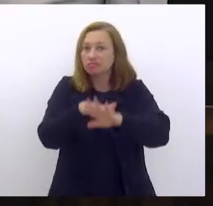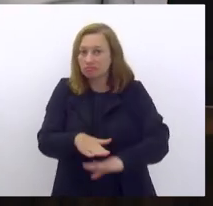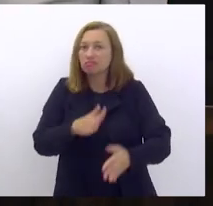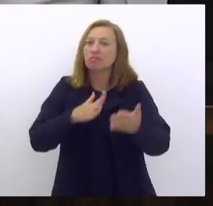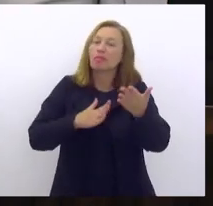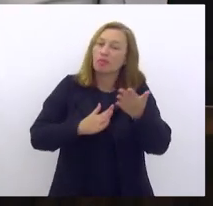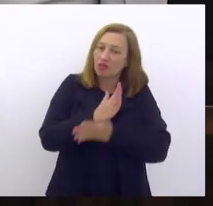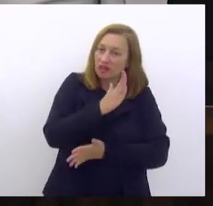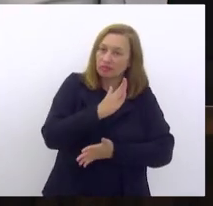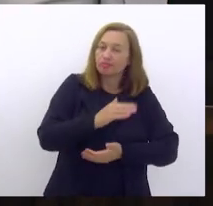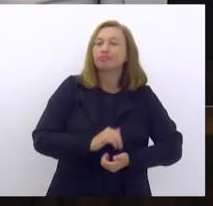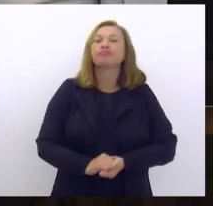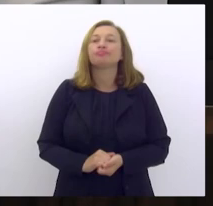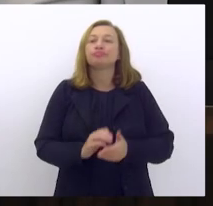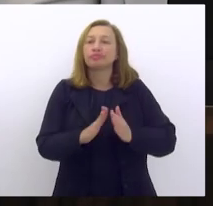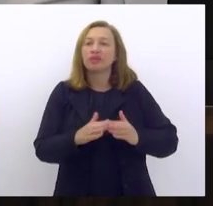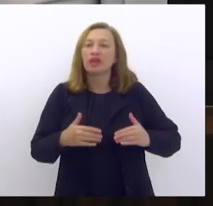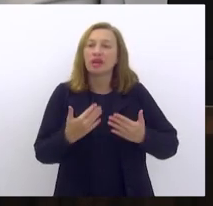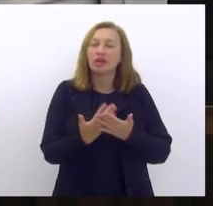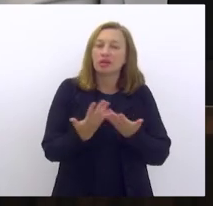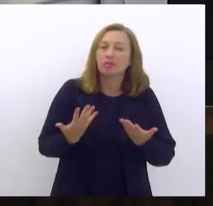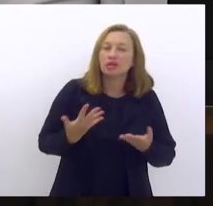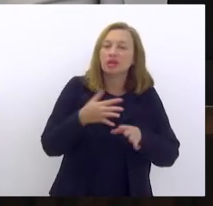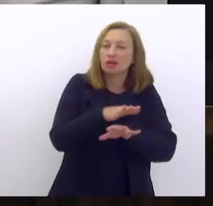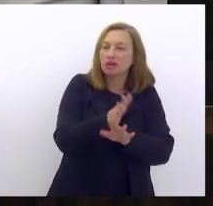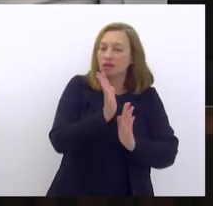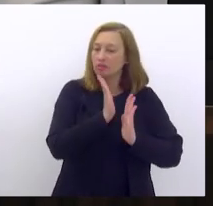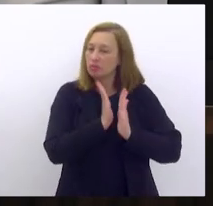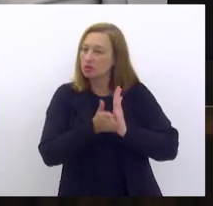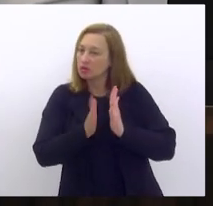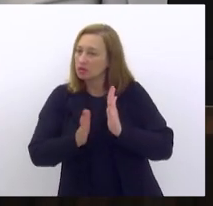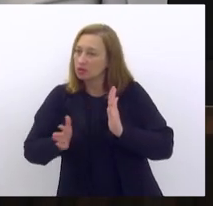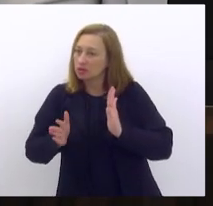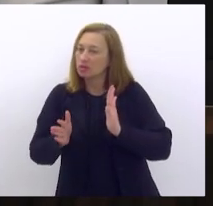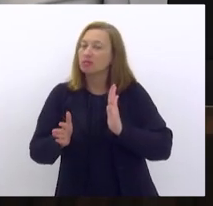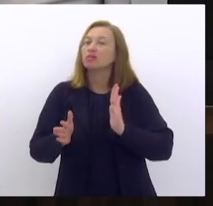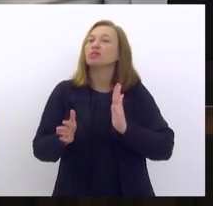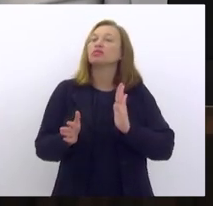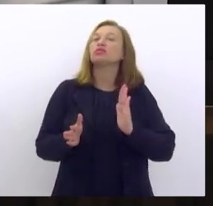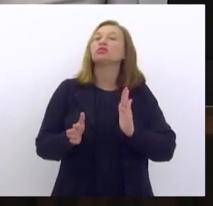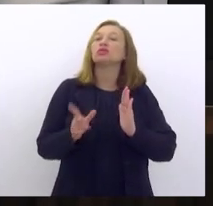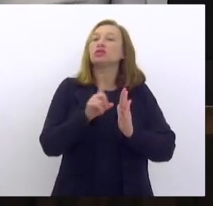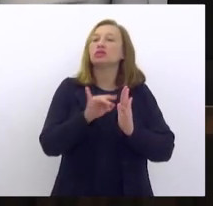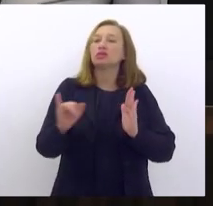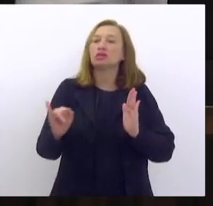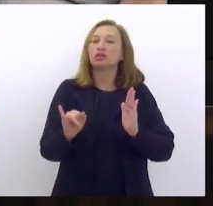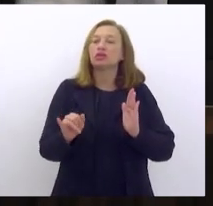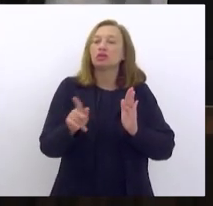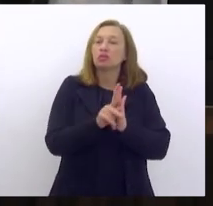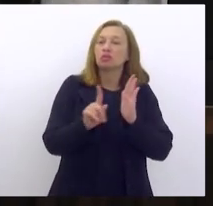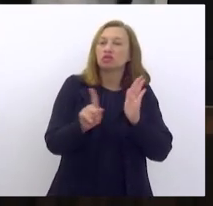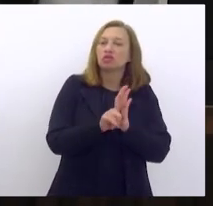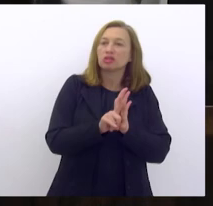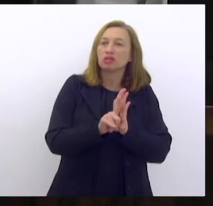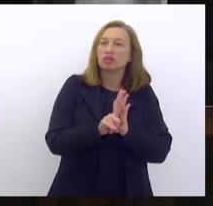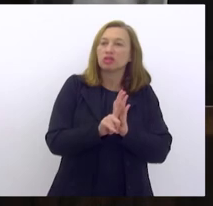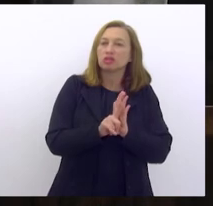estão, aprovado. Há sobre a mesa, requer a inclusão na ordem do dia o projeto de